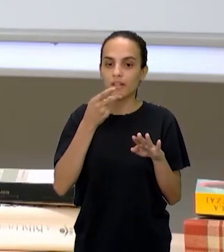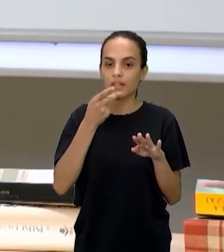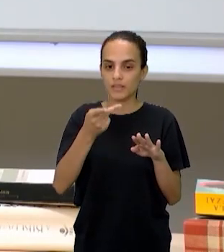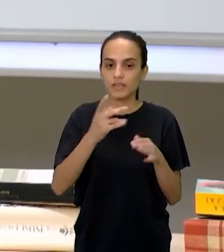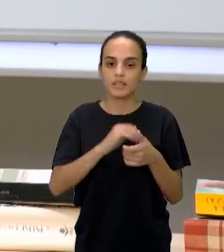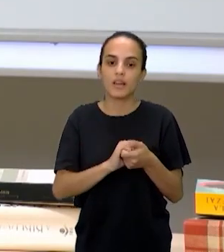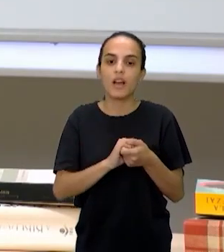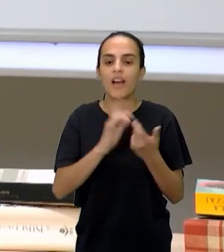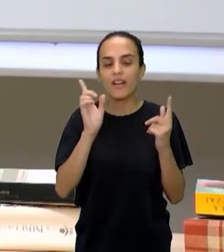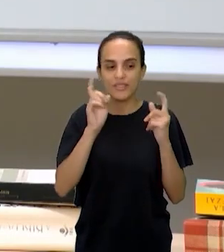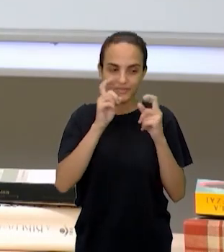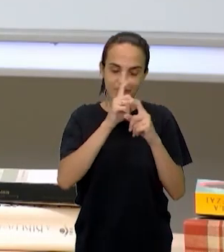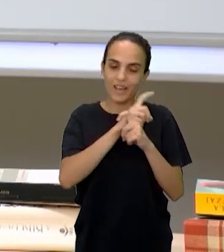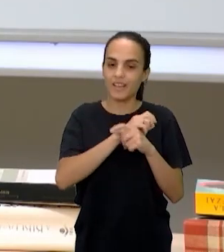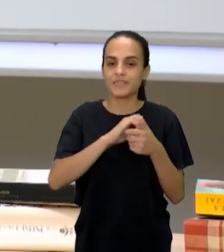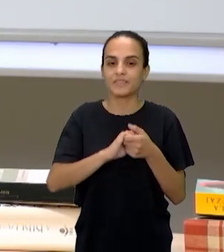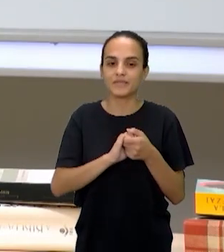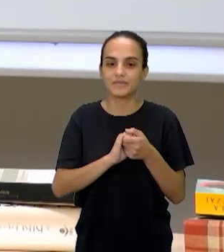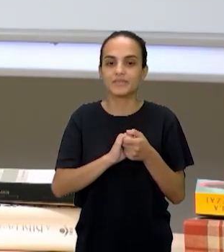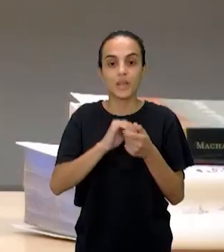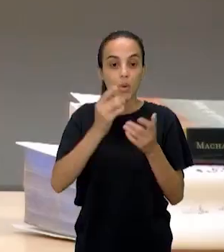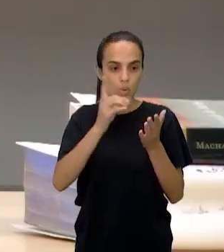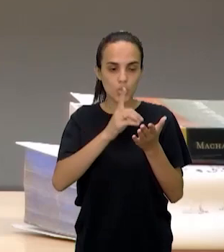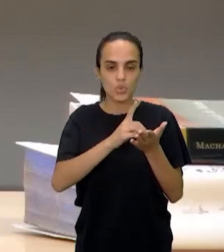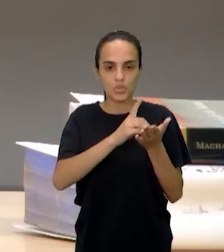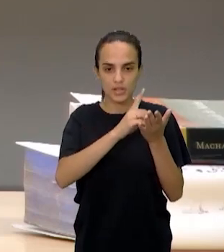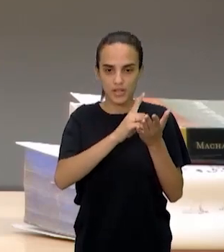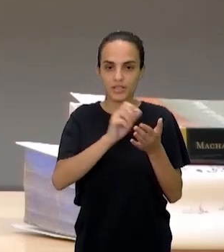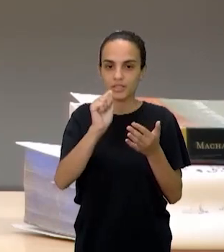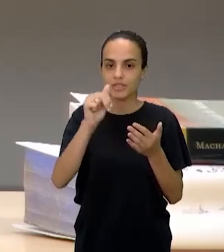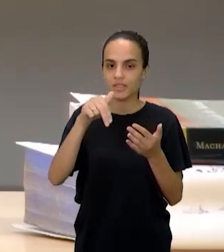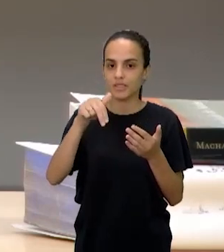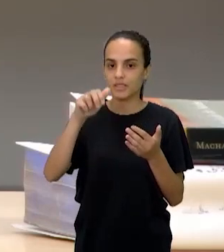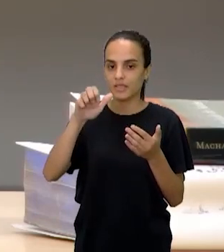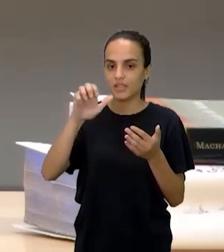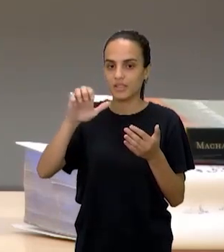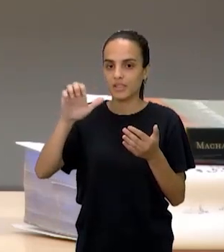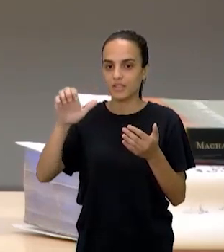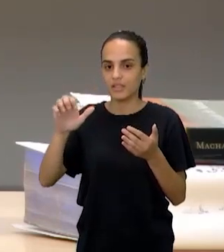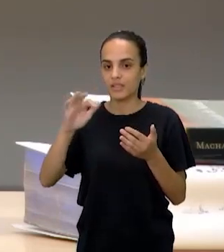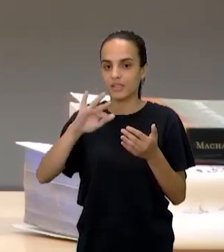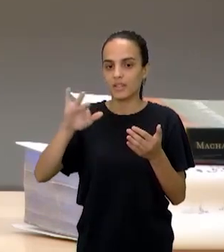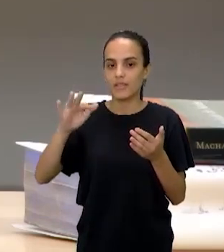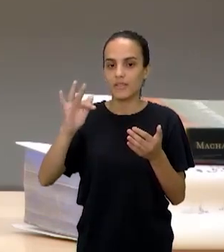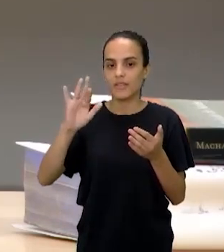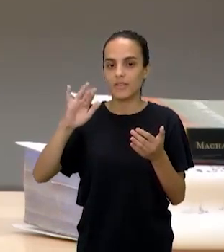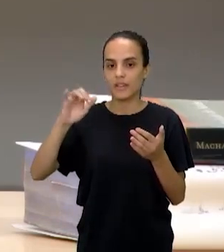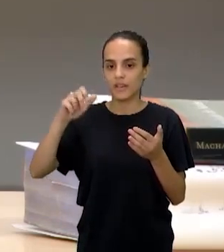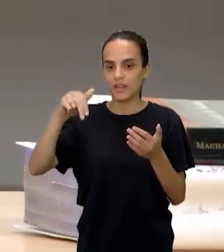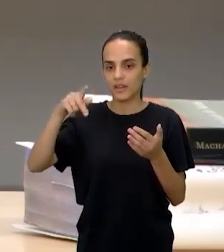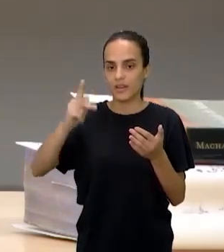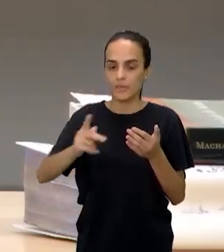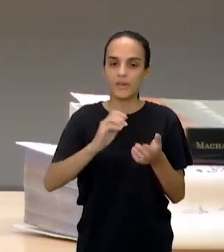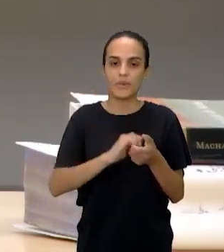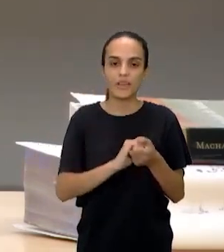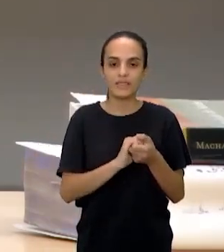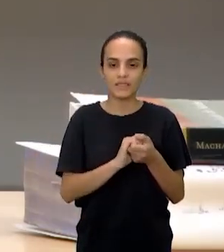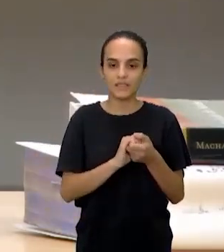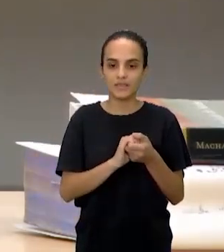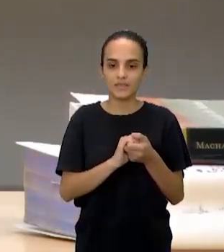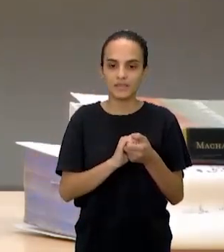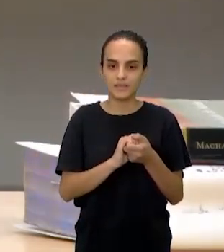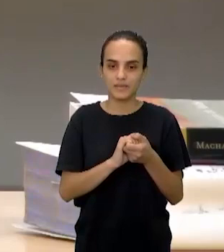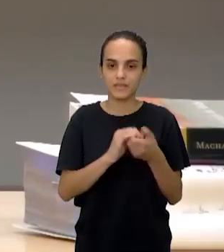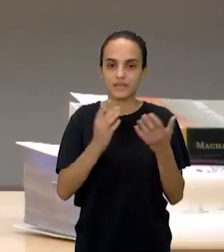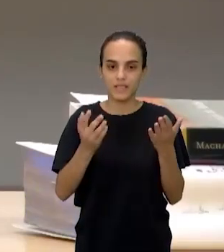mas é difícil, sei o que. Eu tenho o Diário de Anne Frank que está nas escolas, então por isso que eu estou trazendo para vocês que esse livro ele vem todo aqui, ó, sabe,